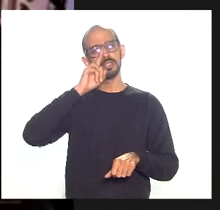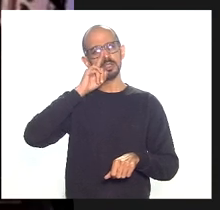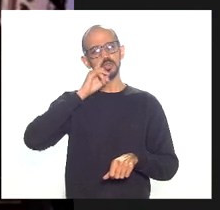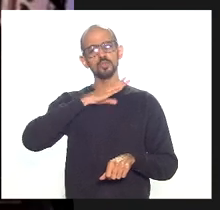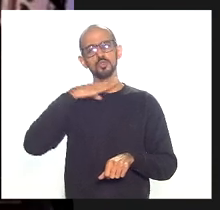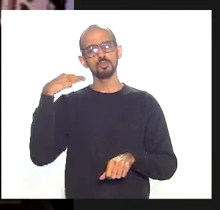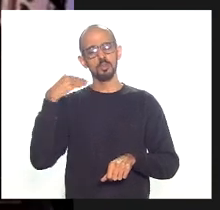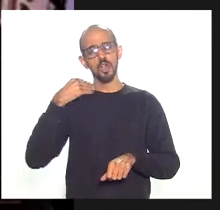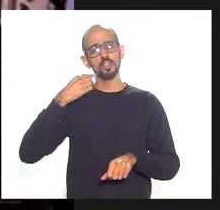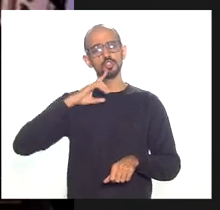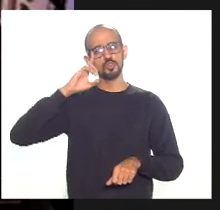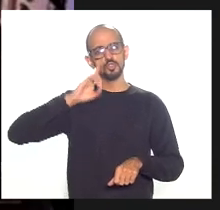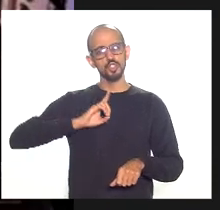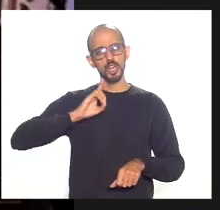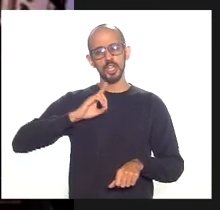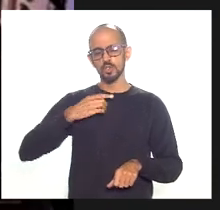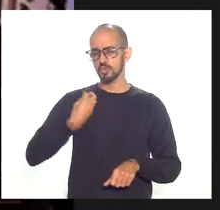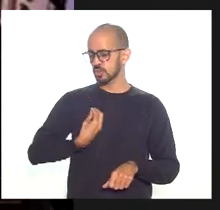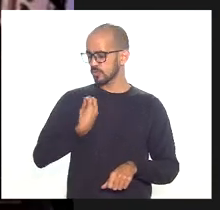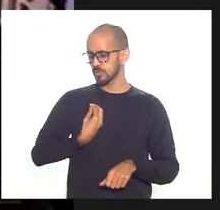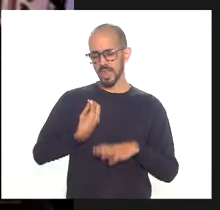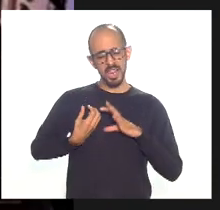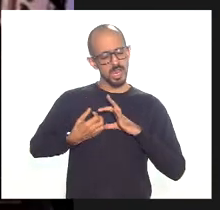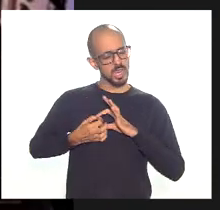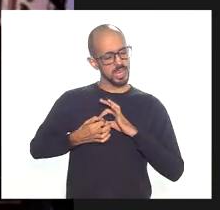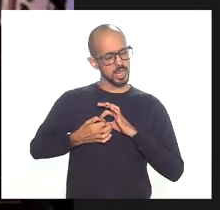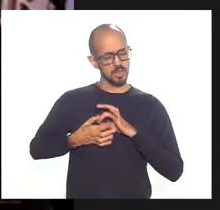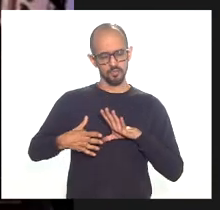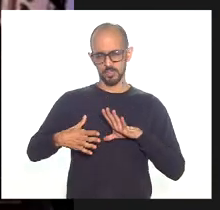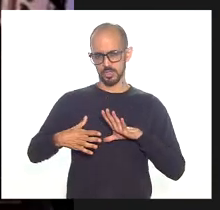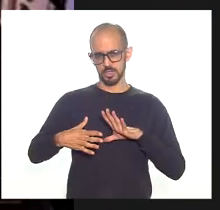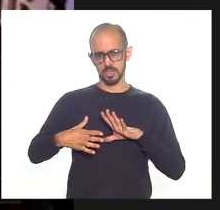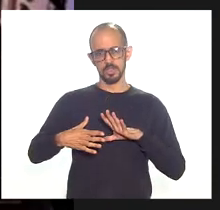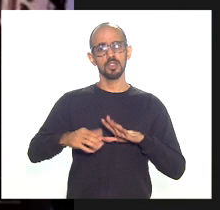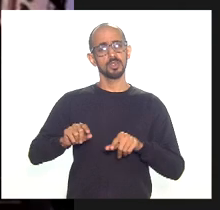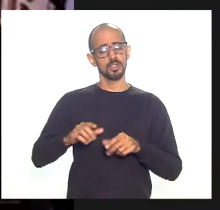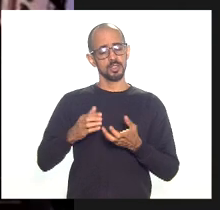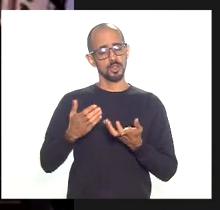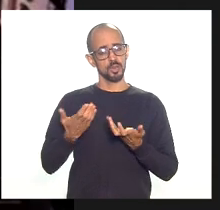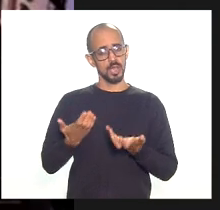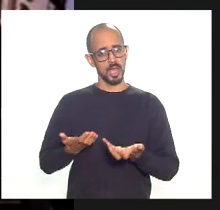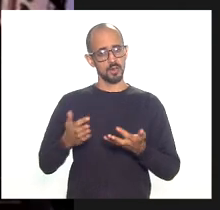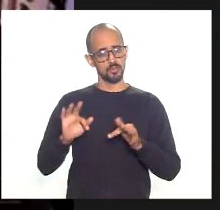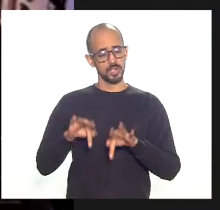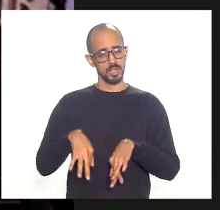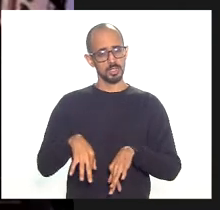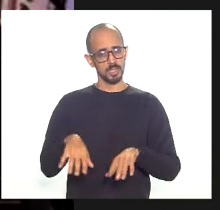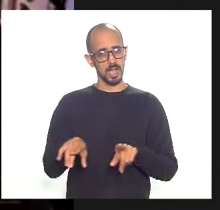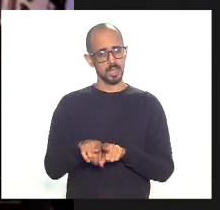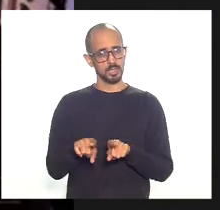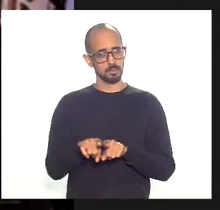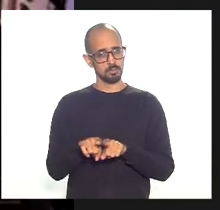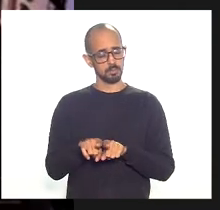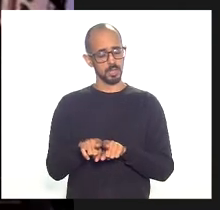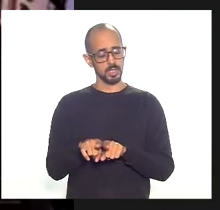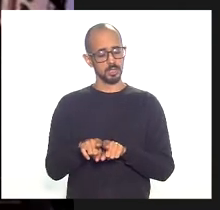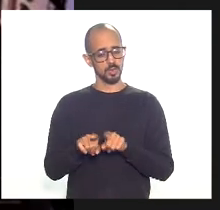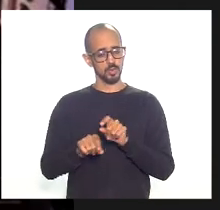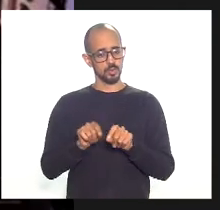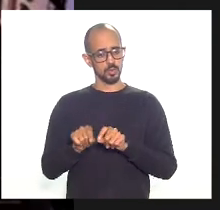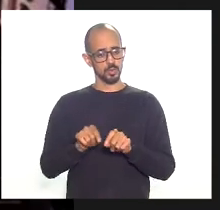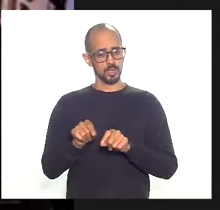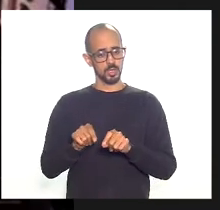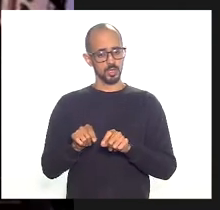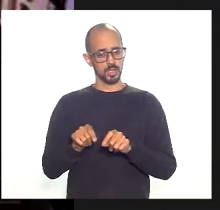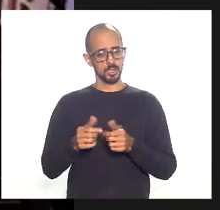poder viver livre de ameaças. E aí eu finalizo, senhor presidente, a minha fala, com essa fala minha, e abrindo